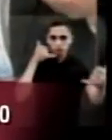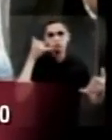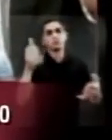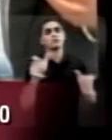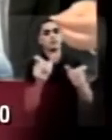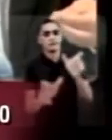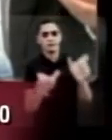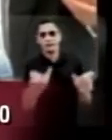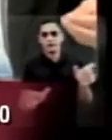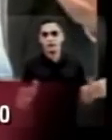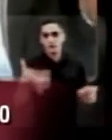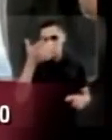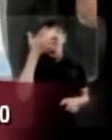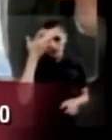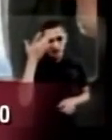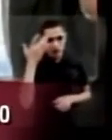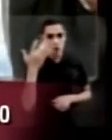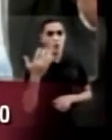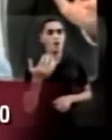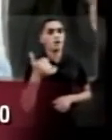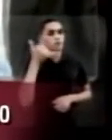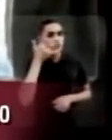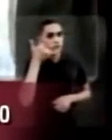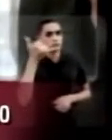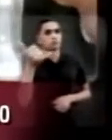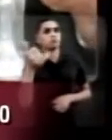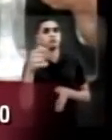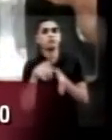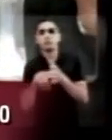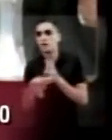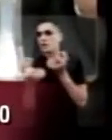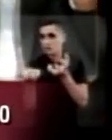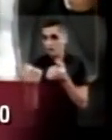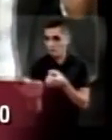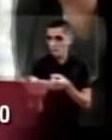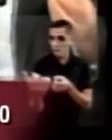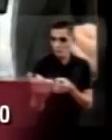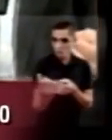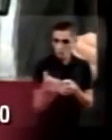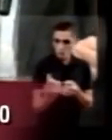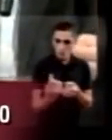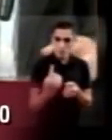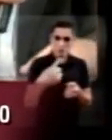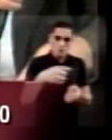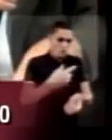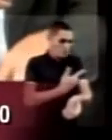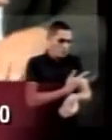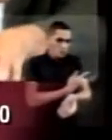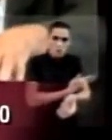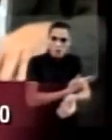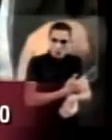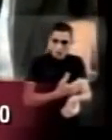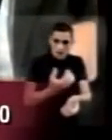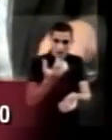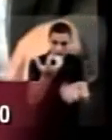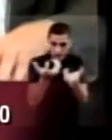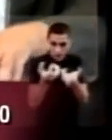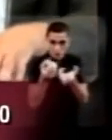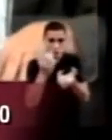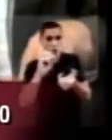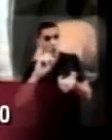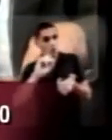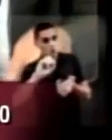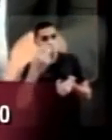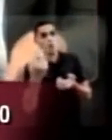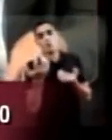ela fazer, vir, se ela quer ou não vir fazer o exame, oferecer o exame. Então, para esses 6